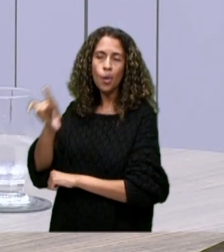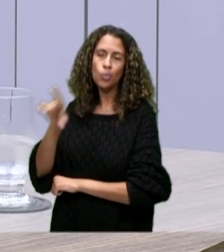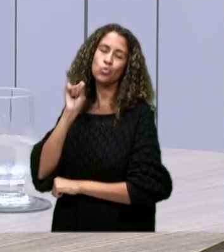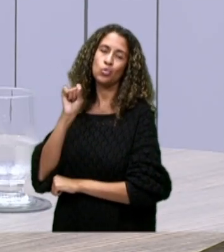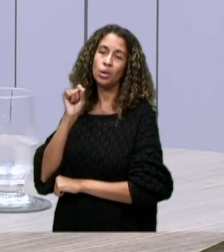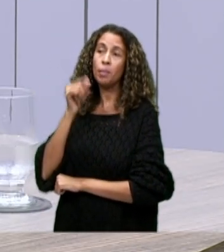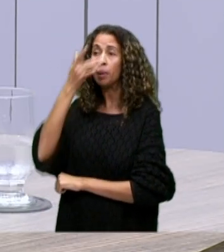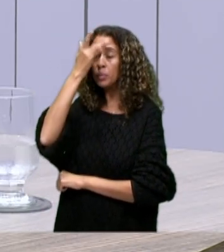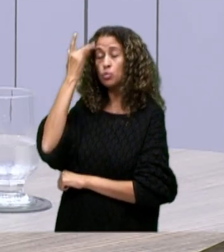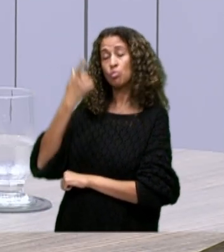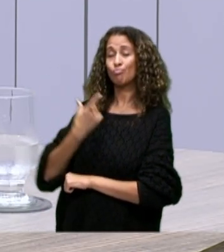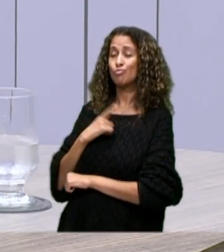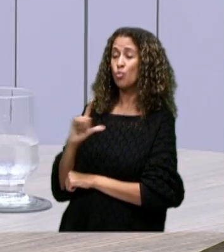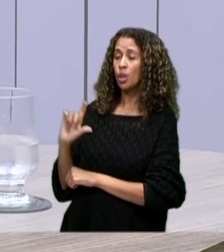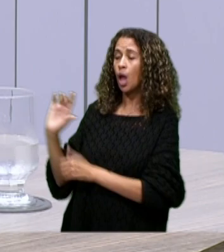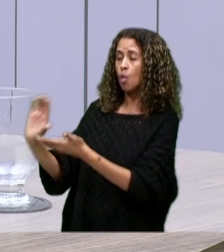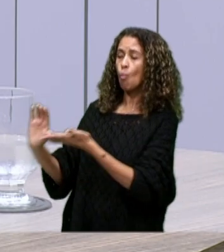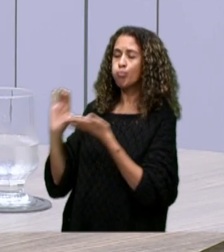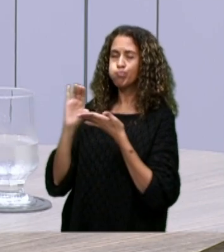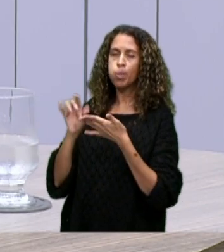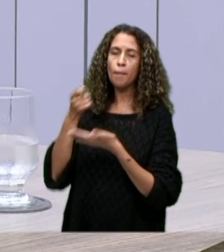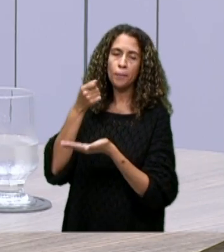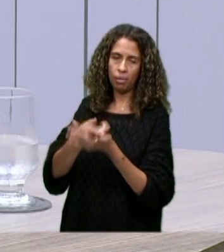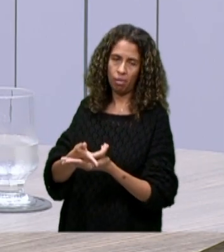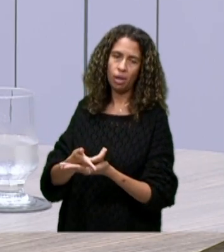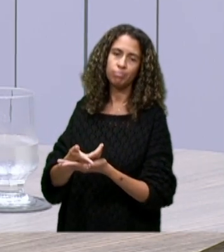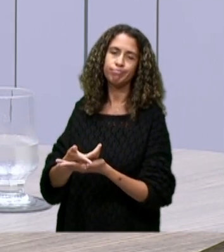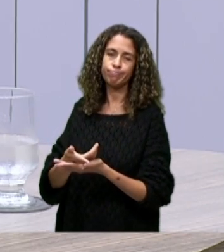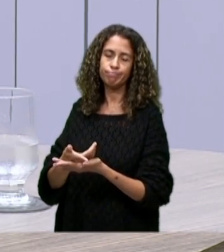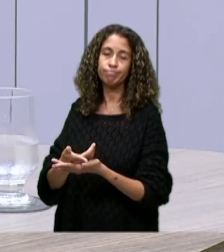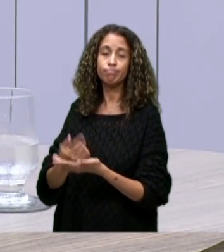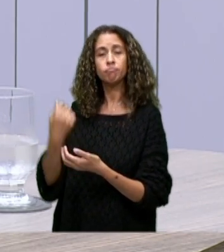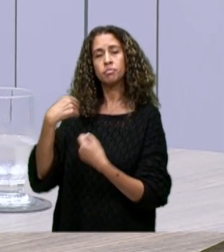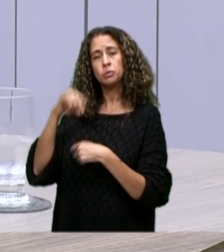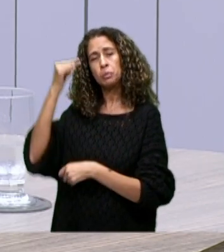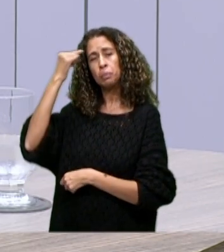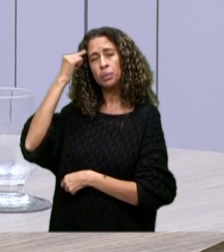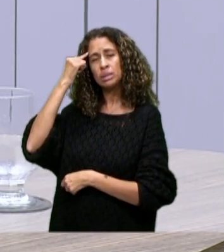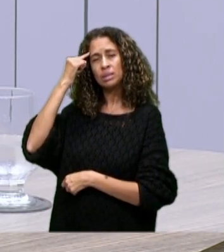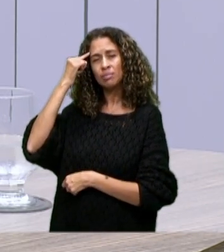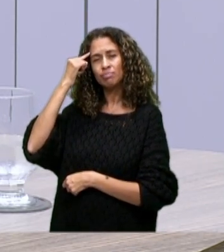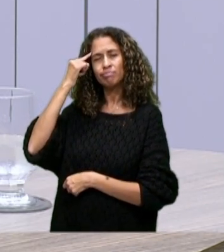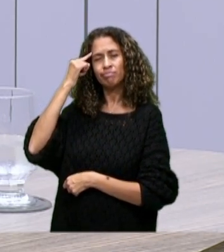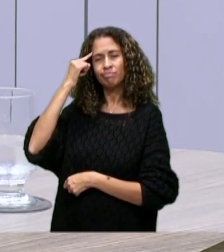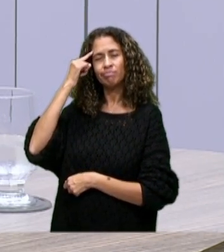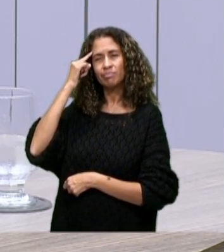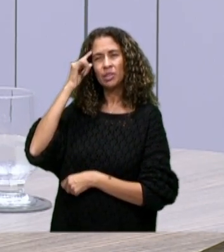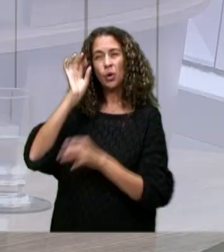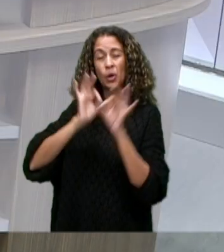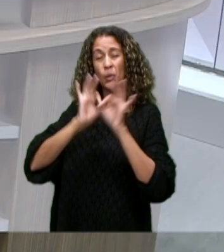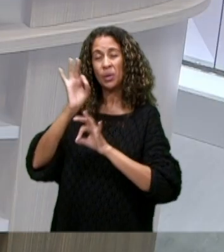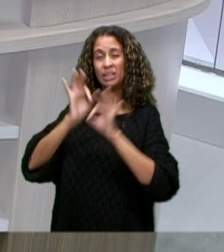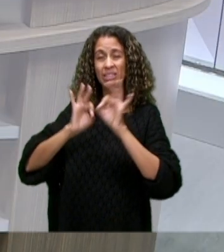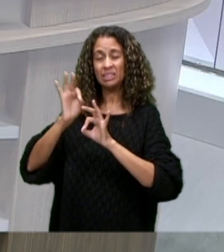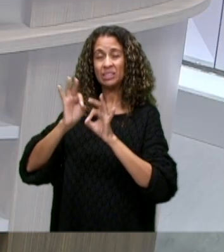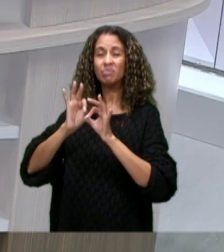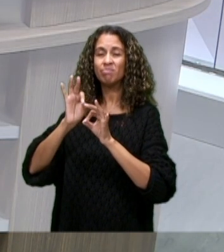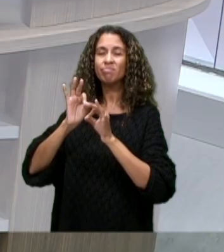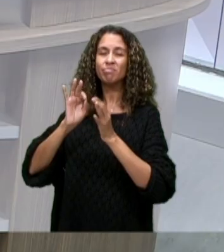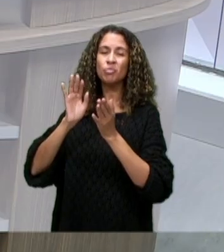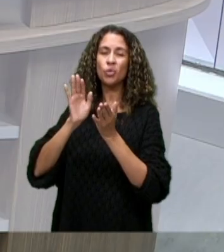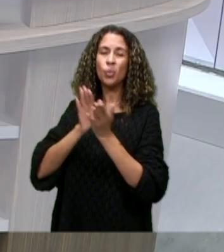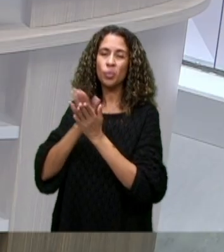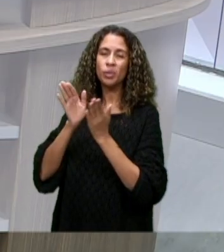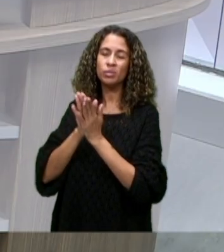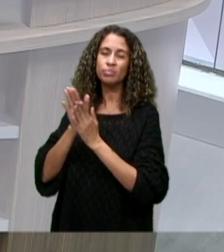consegue publicar de forma física, né? Inclusive eu tenho que pensar agora na diagramação do e-book também, né?